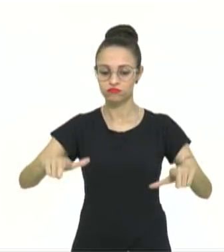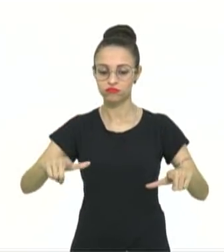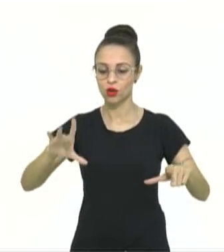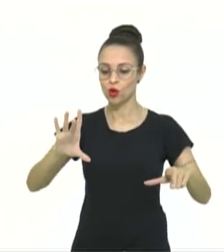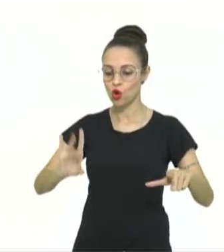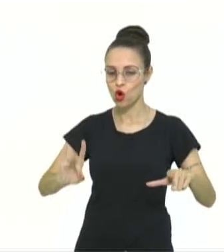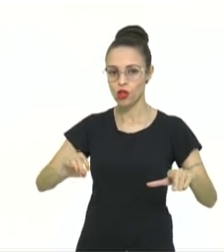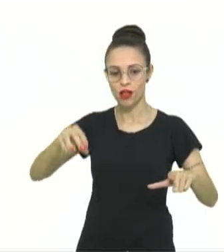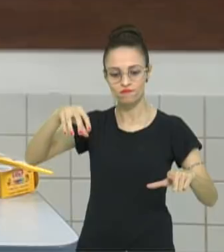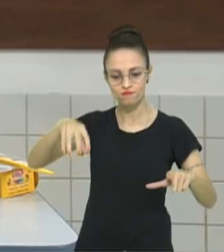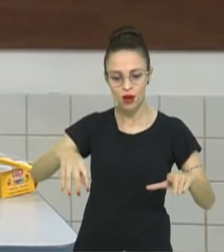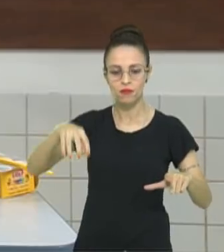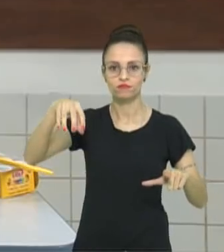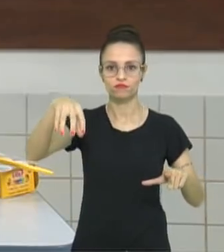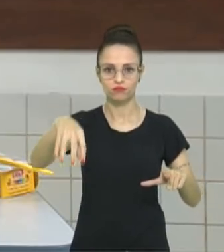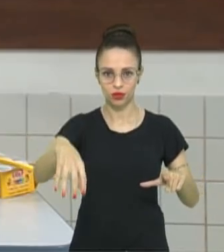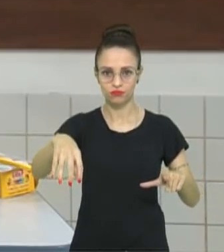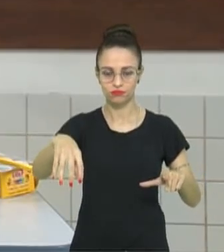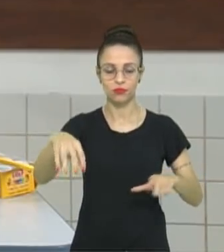Aí nós né, vamos